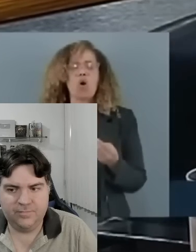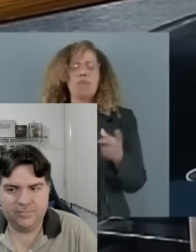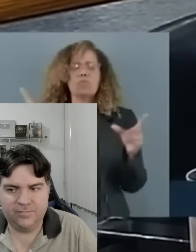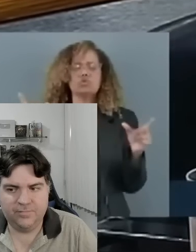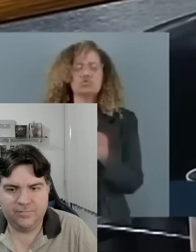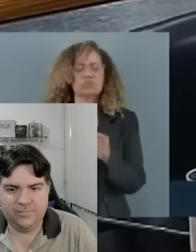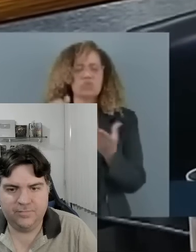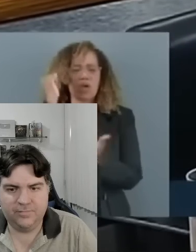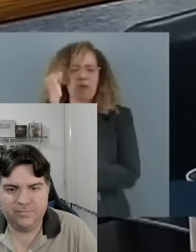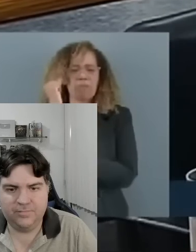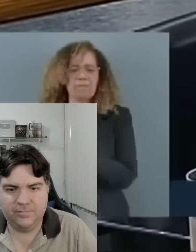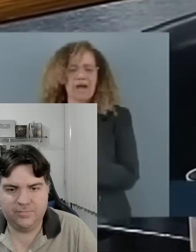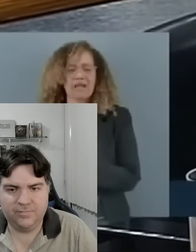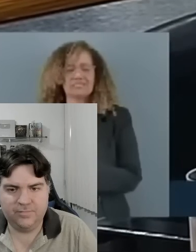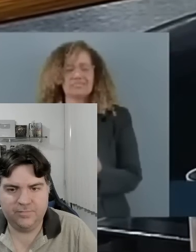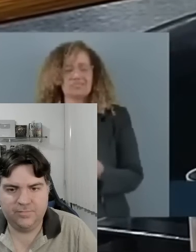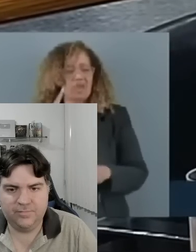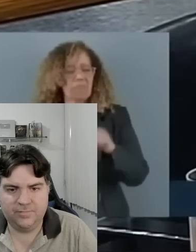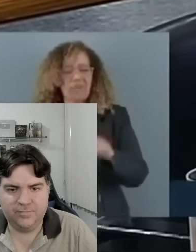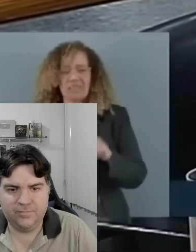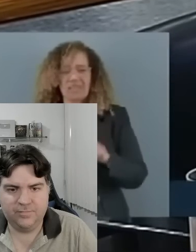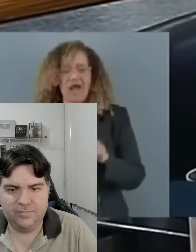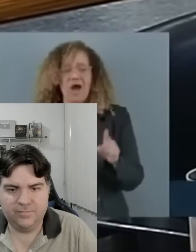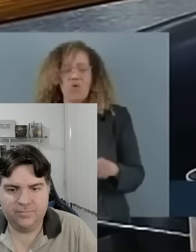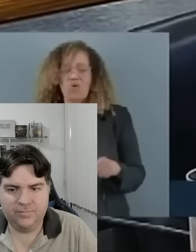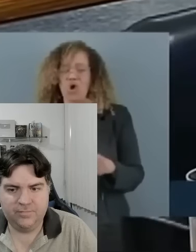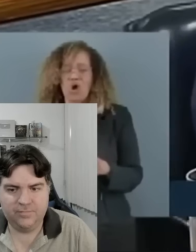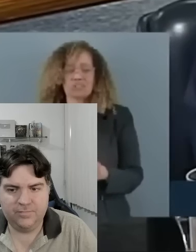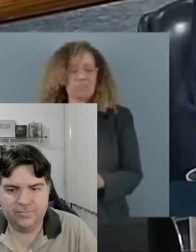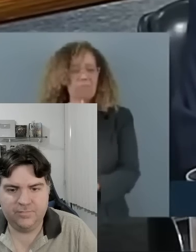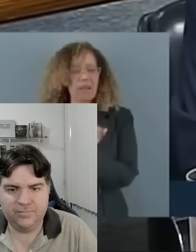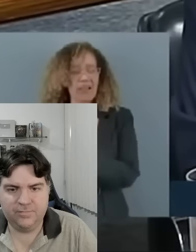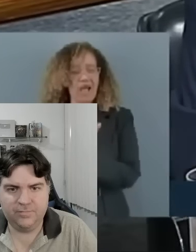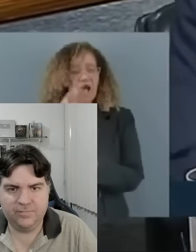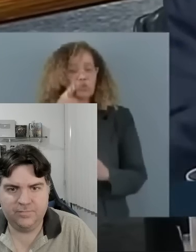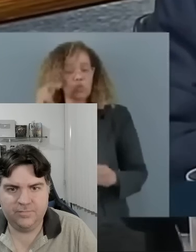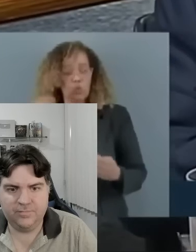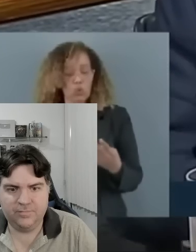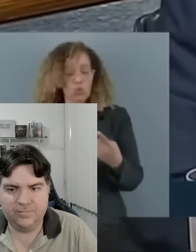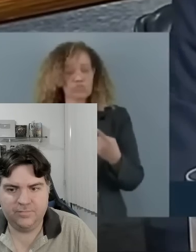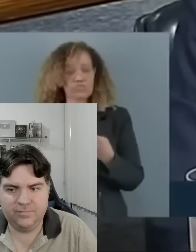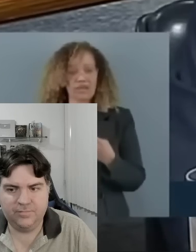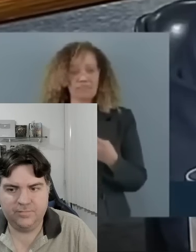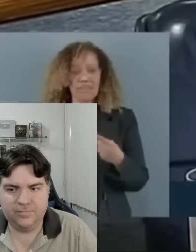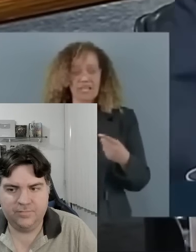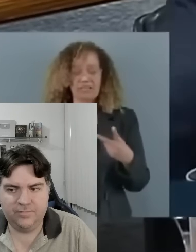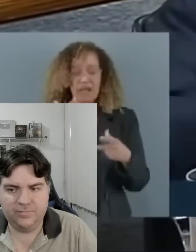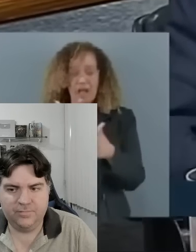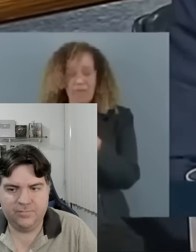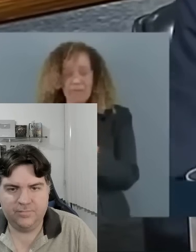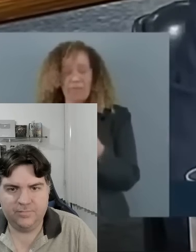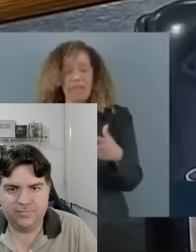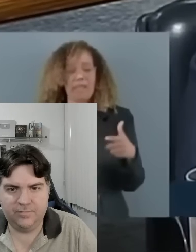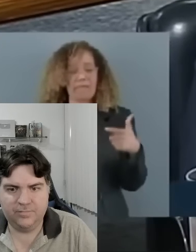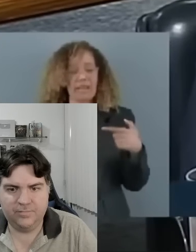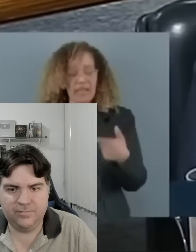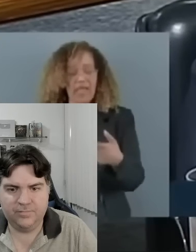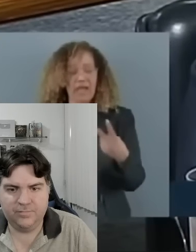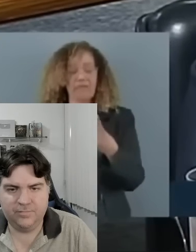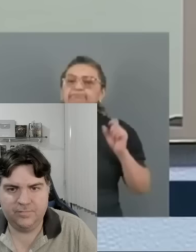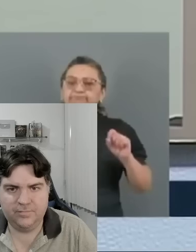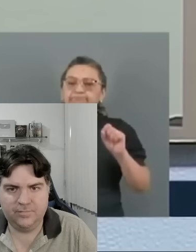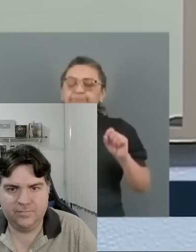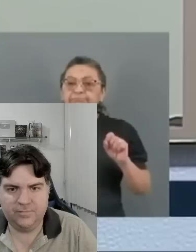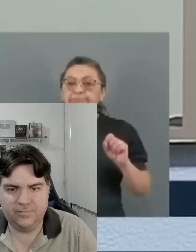não temos os insumos? Nós somos refém da Rússia, que está em conflito, do Golfo, que está em conflito, e do